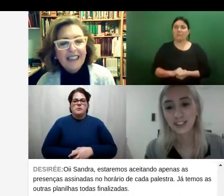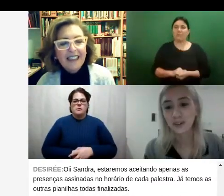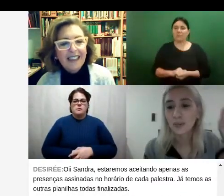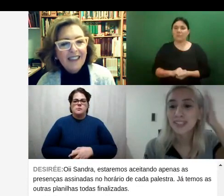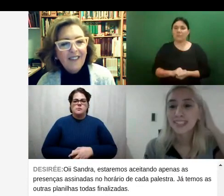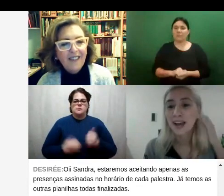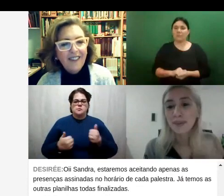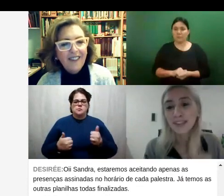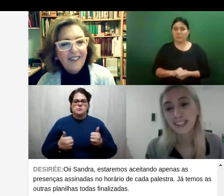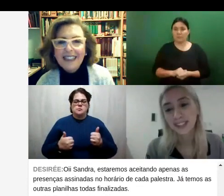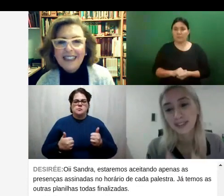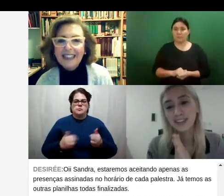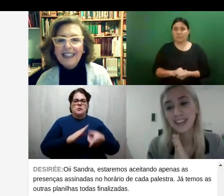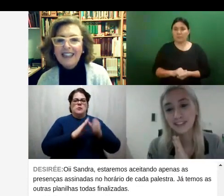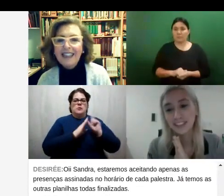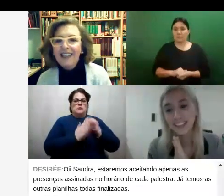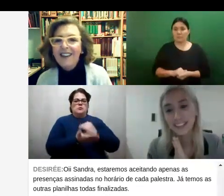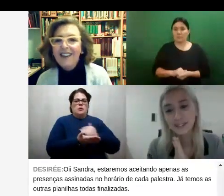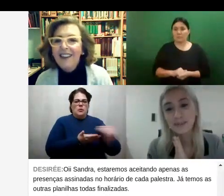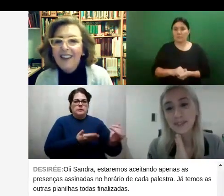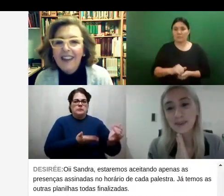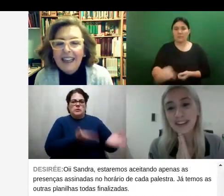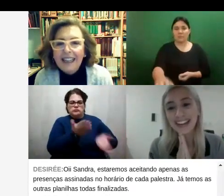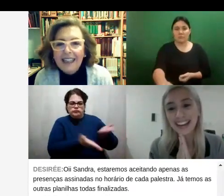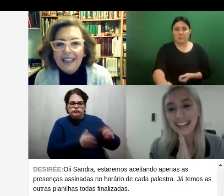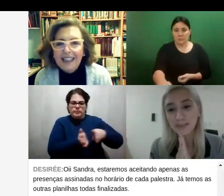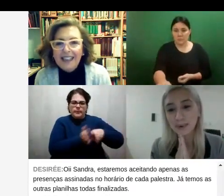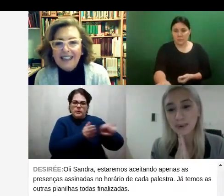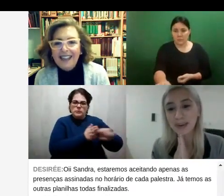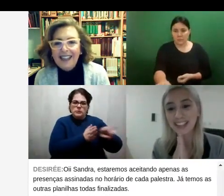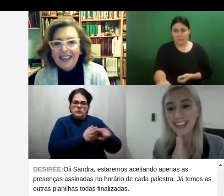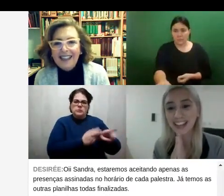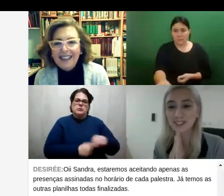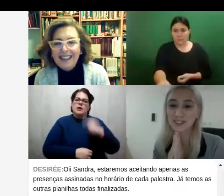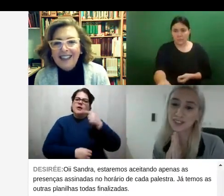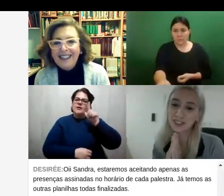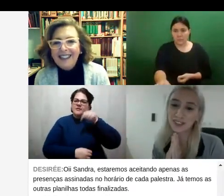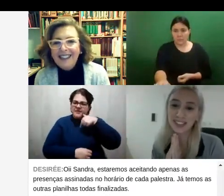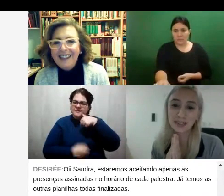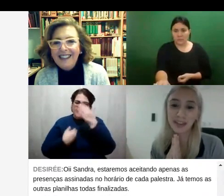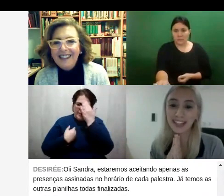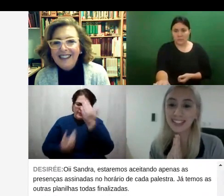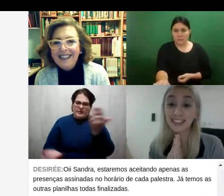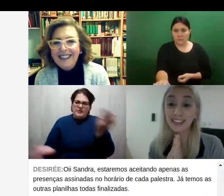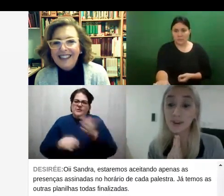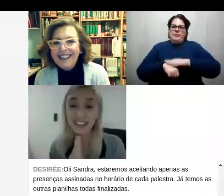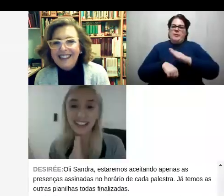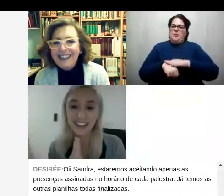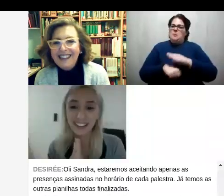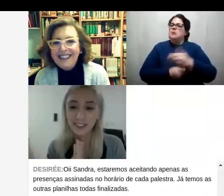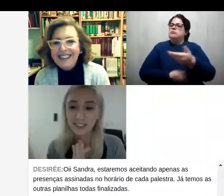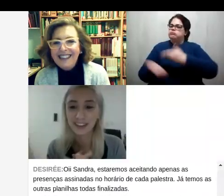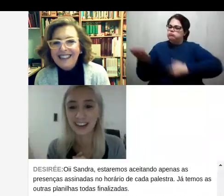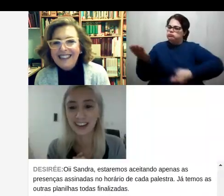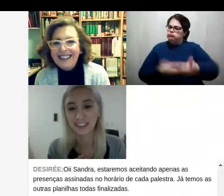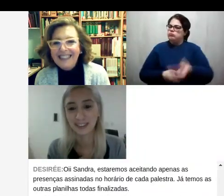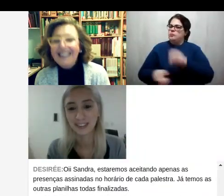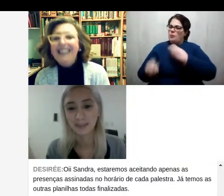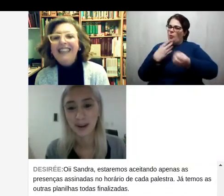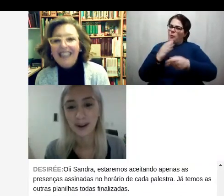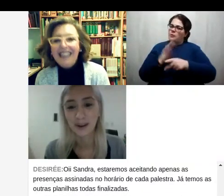Mas antes de começar a mediação, Lívia, muito obrigada por compartilhar isso conosco, essa experiência tão incrível